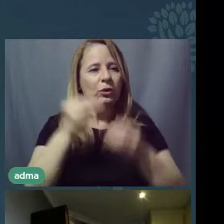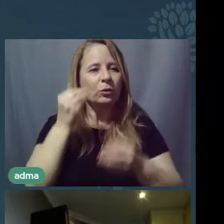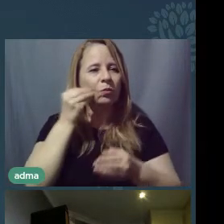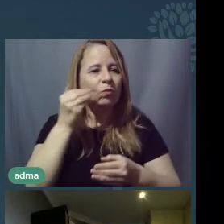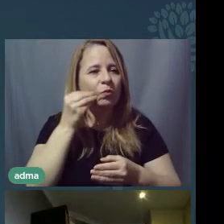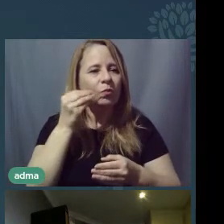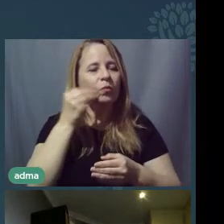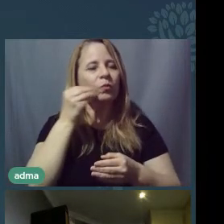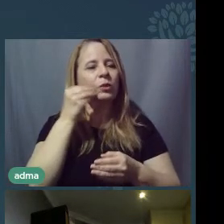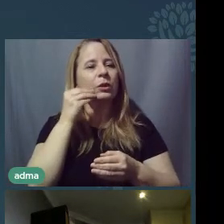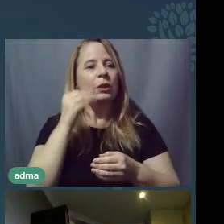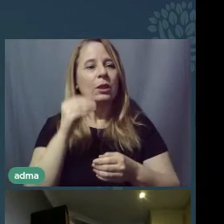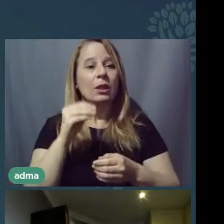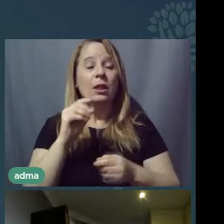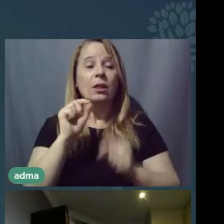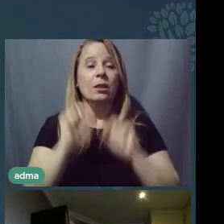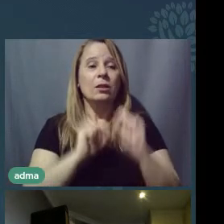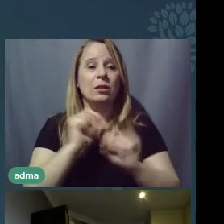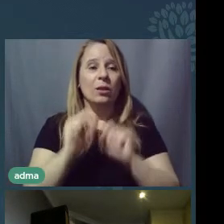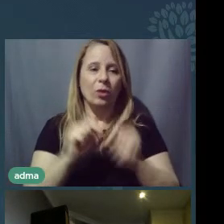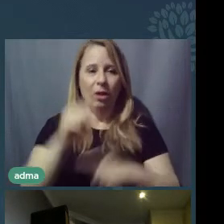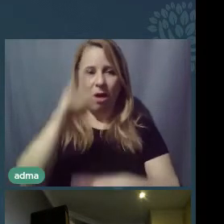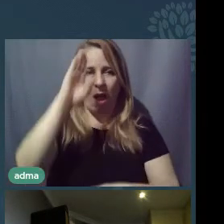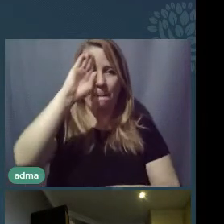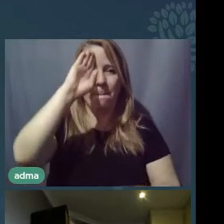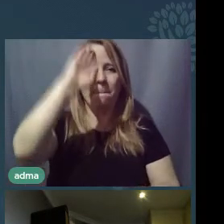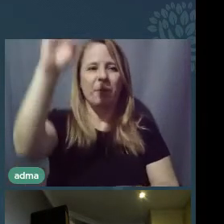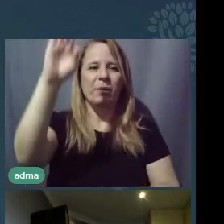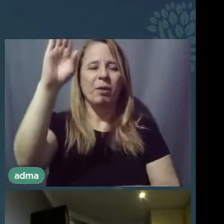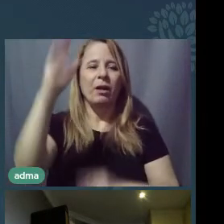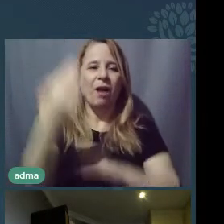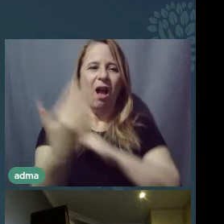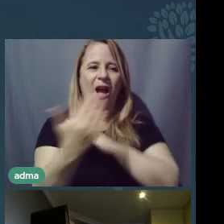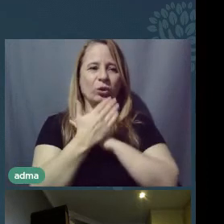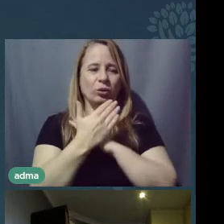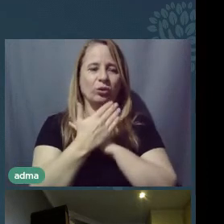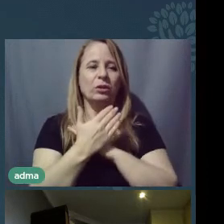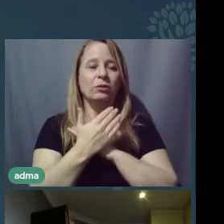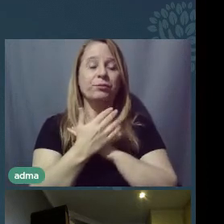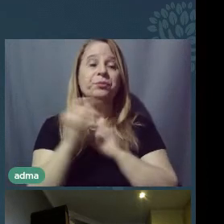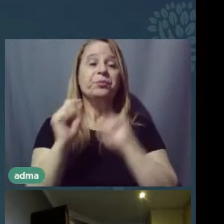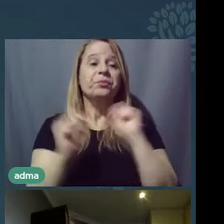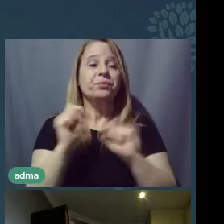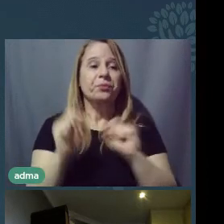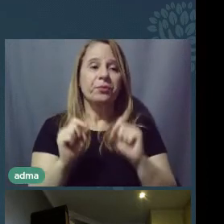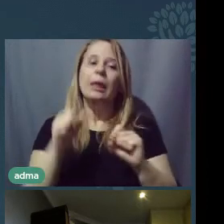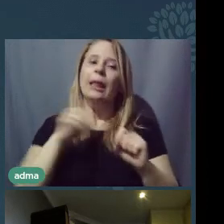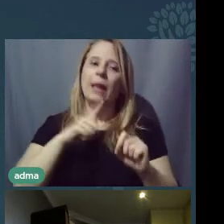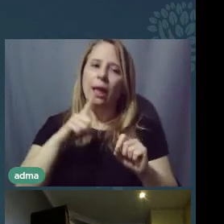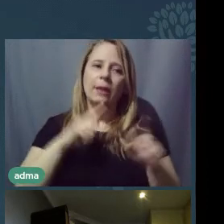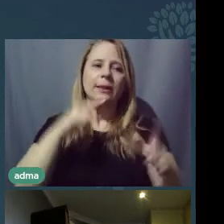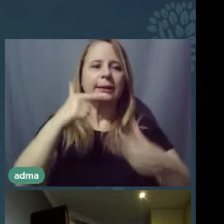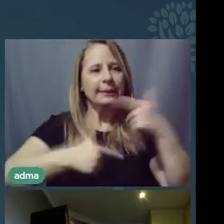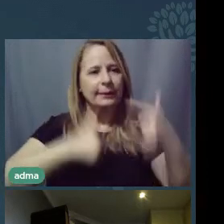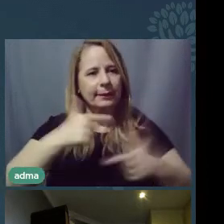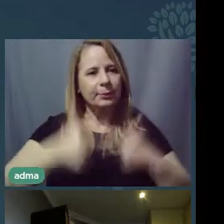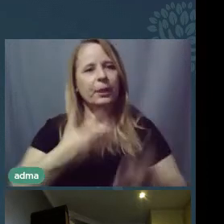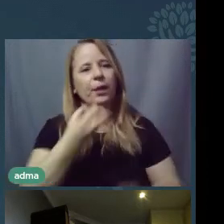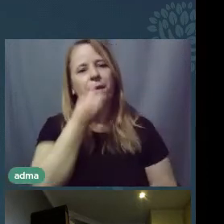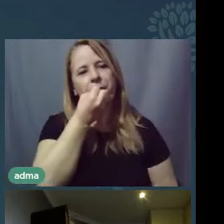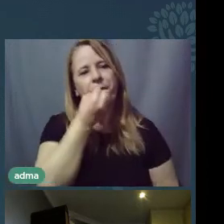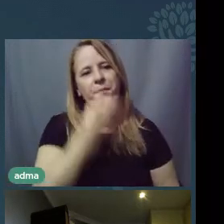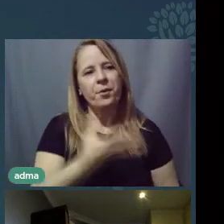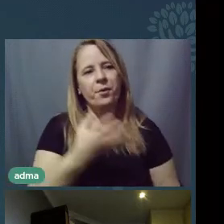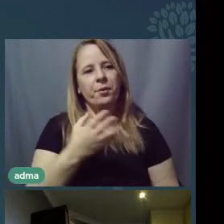indicar a ventilação não invasiva como a primeira opção. Mas existem trabalhos muito bons mostrando que